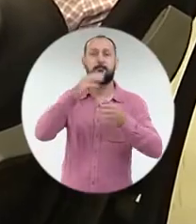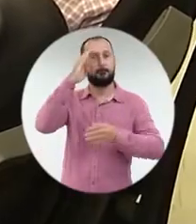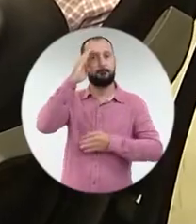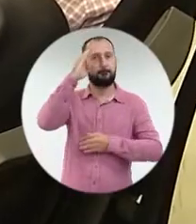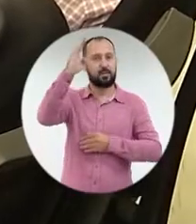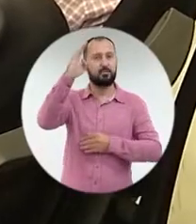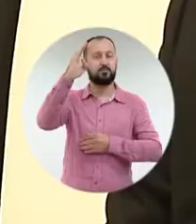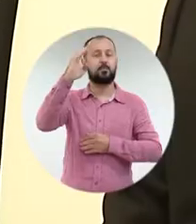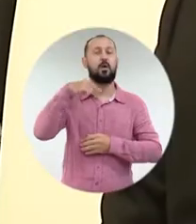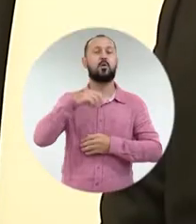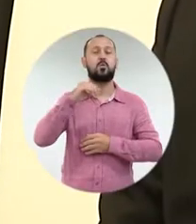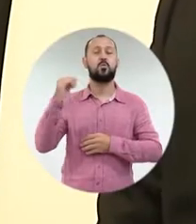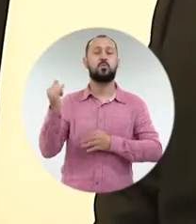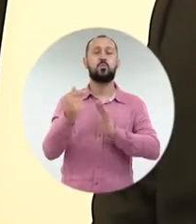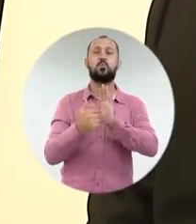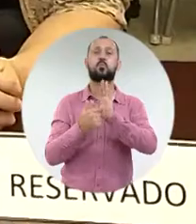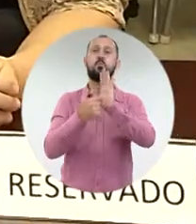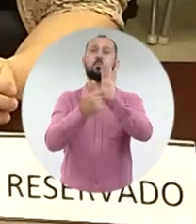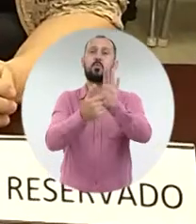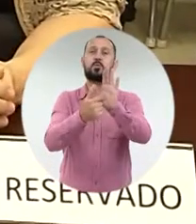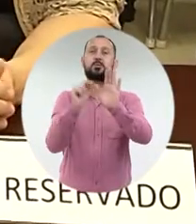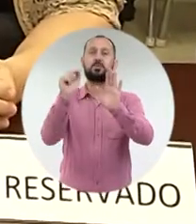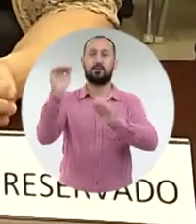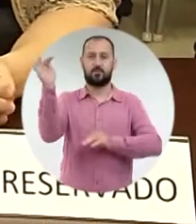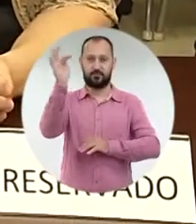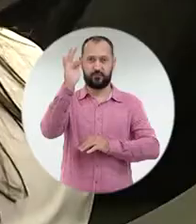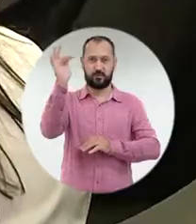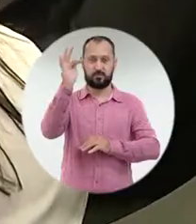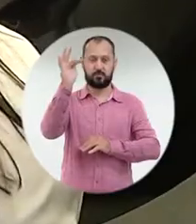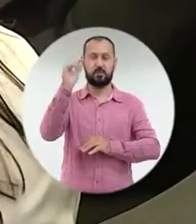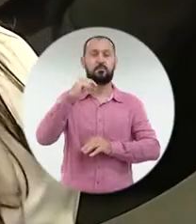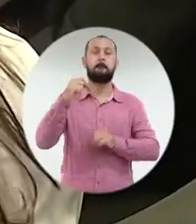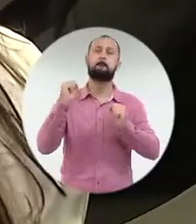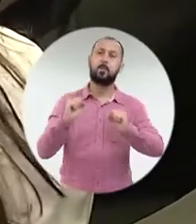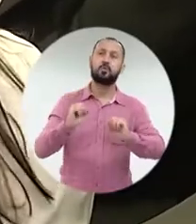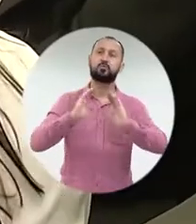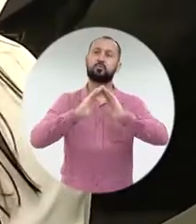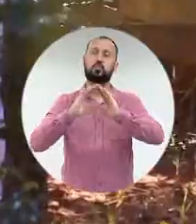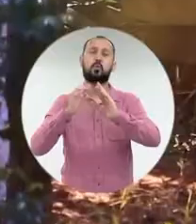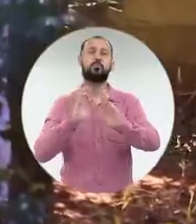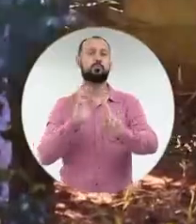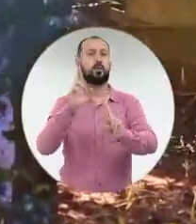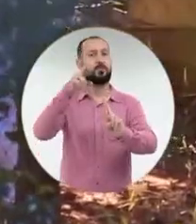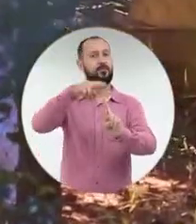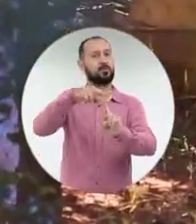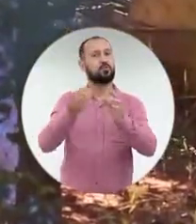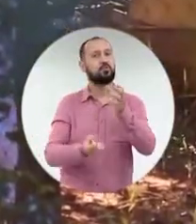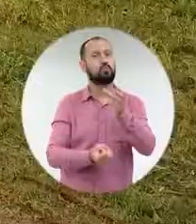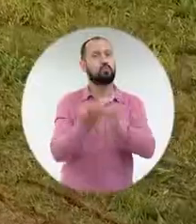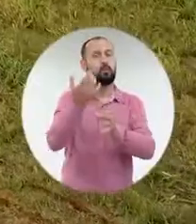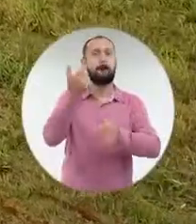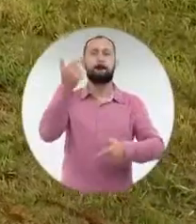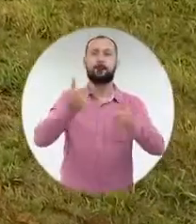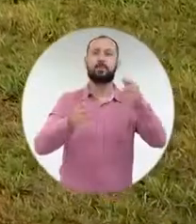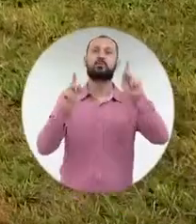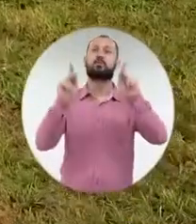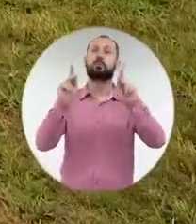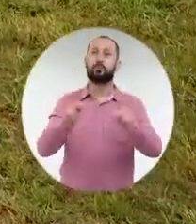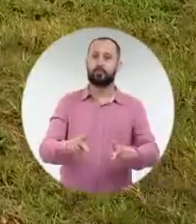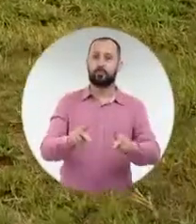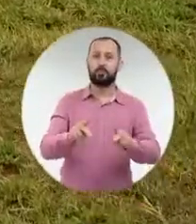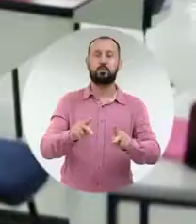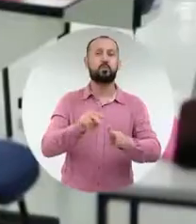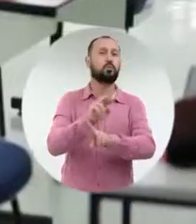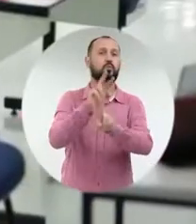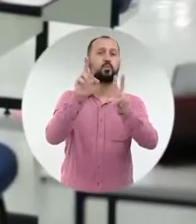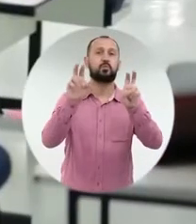a principal voz da educação superior em Mato Grosso do Sul, podendo ser acionado como referência na criação de políticas